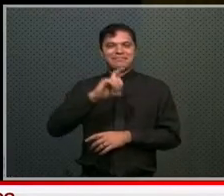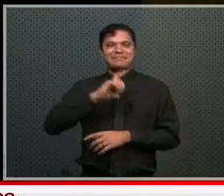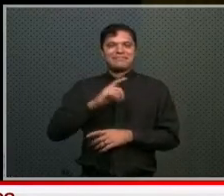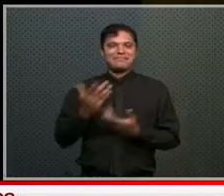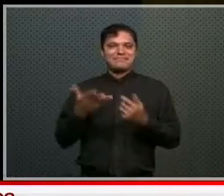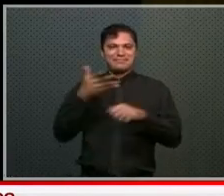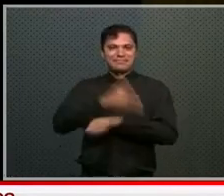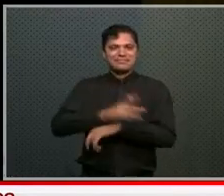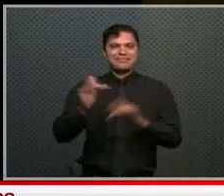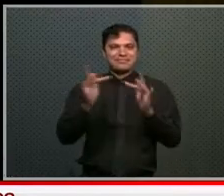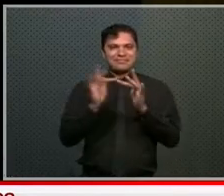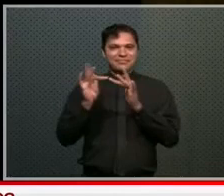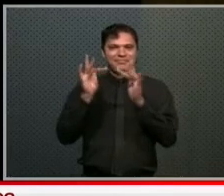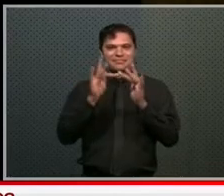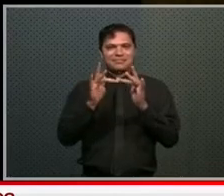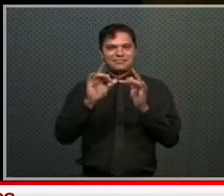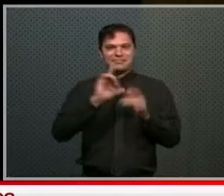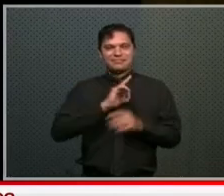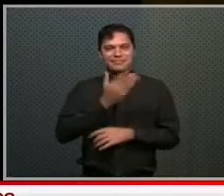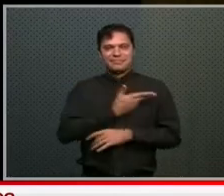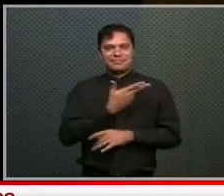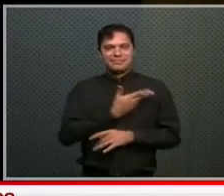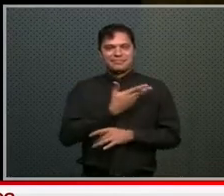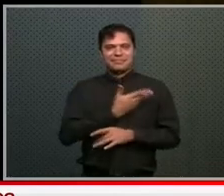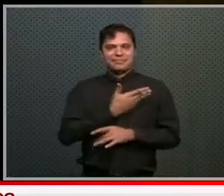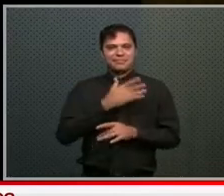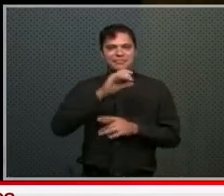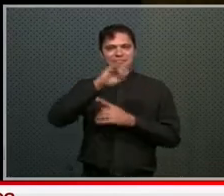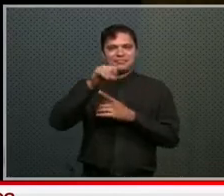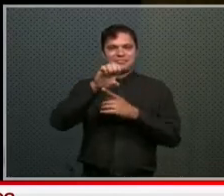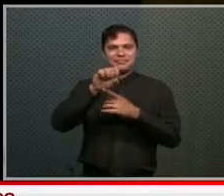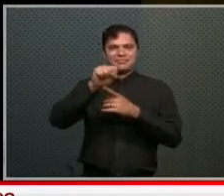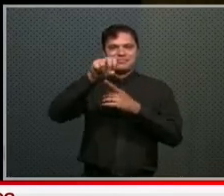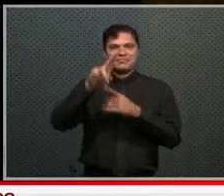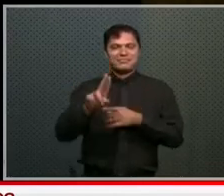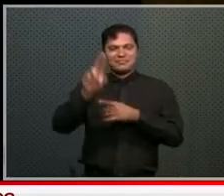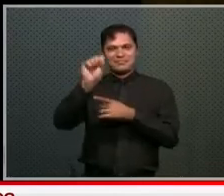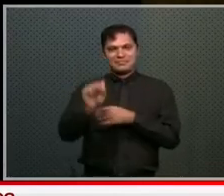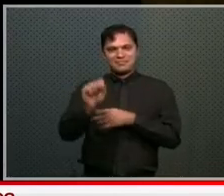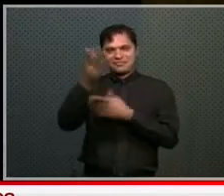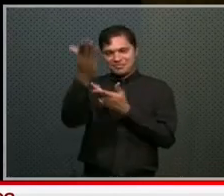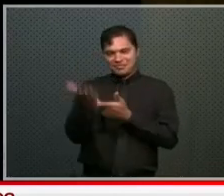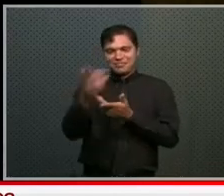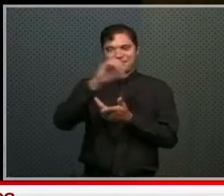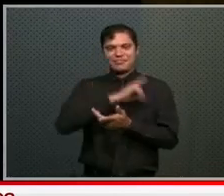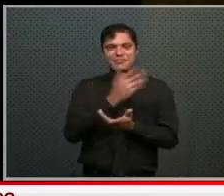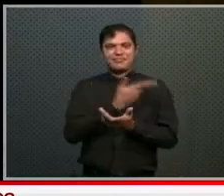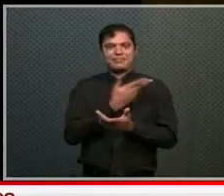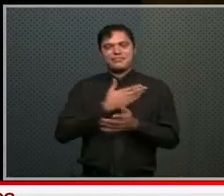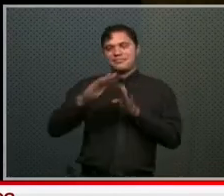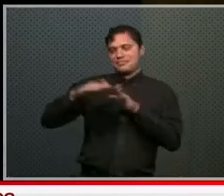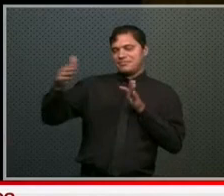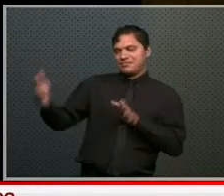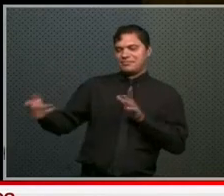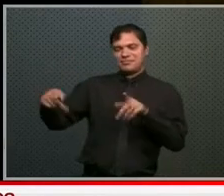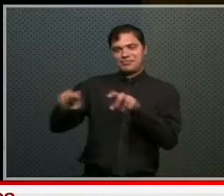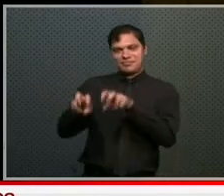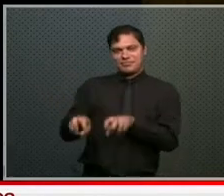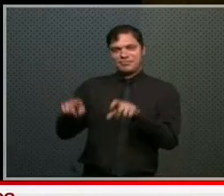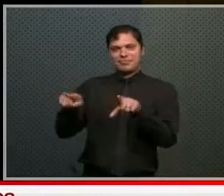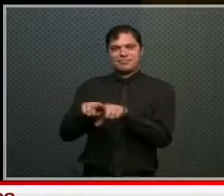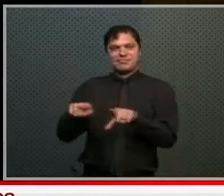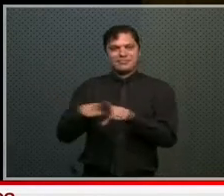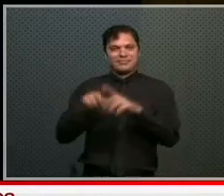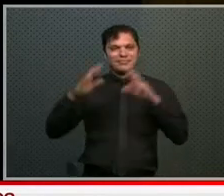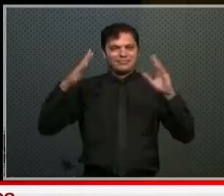com Jesus e tem Jesus como amigo então Jesus pelo como um amigo e ter na mesa conosco além de ser uma grande